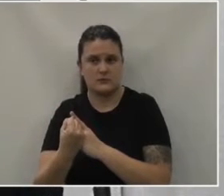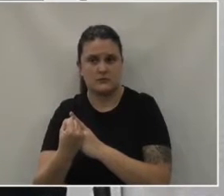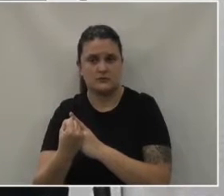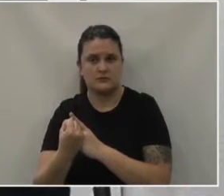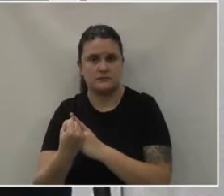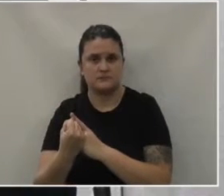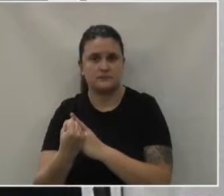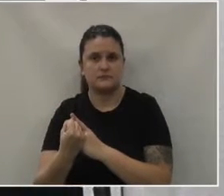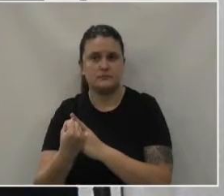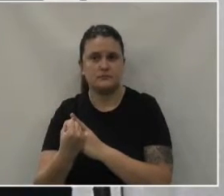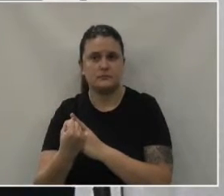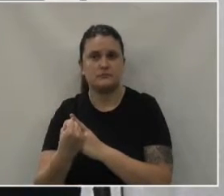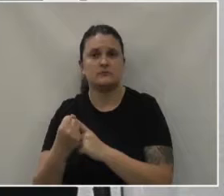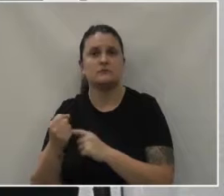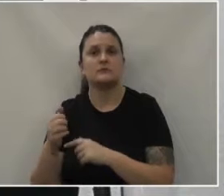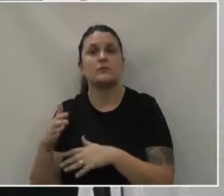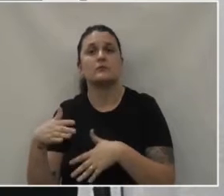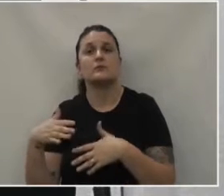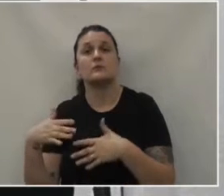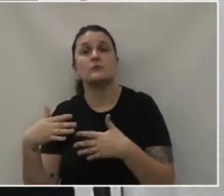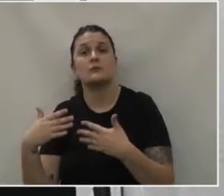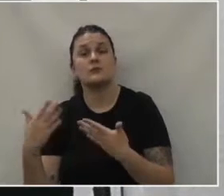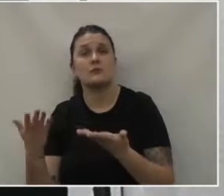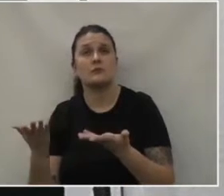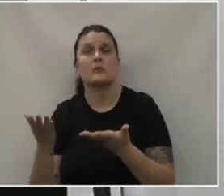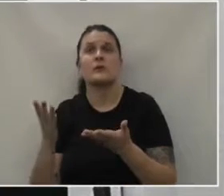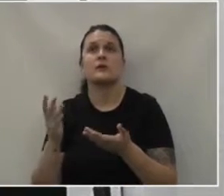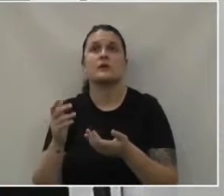Entretanto, quando se coloca,